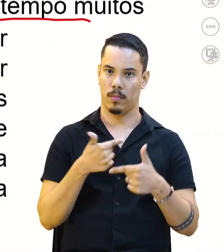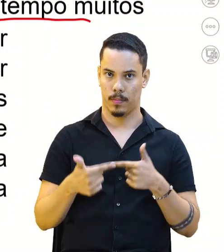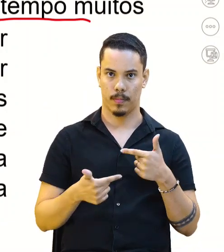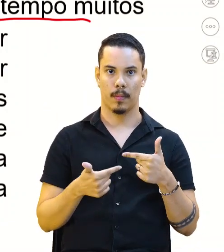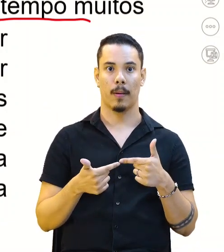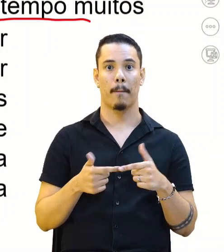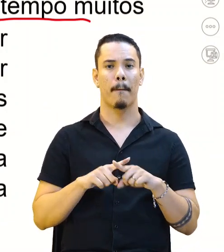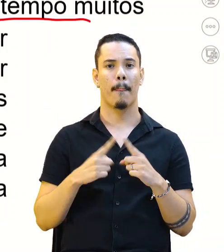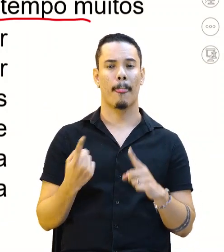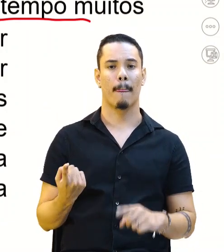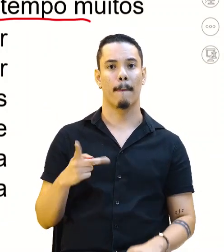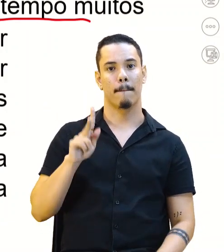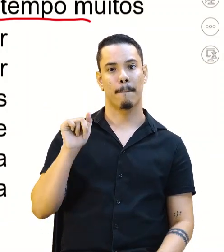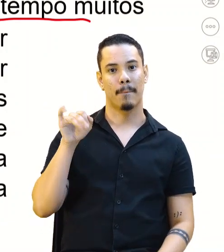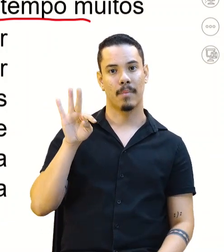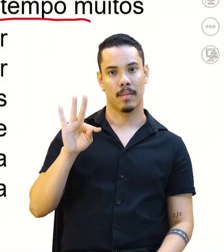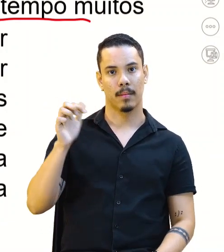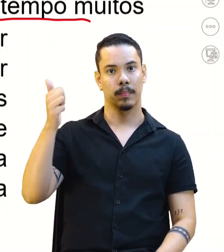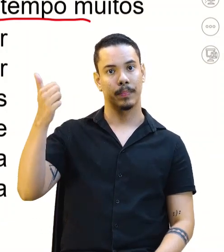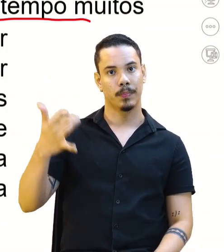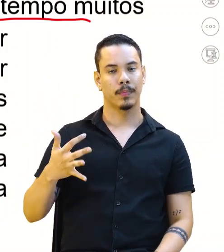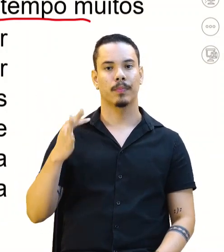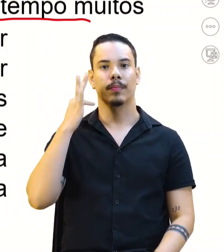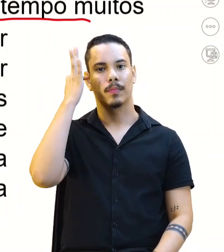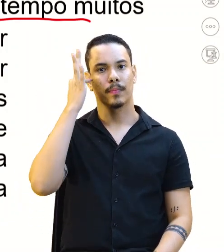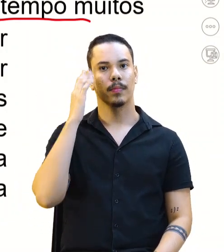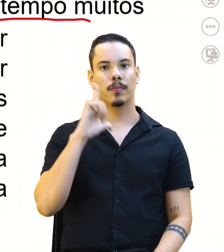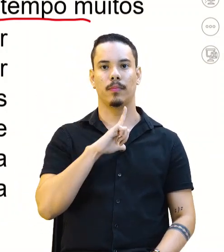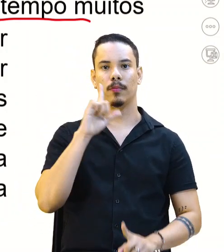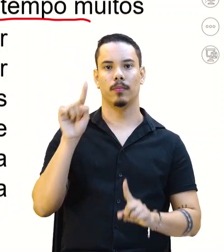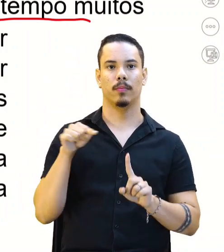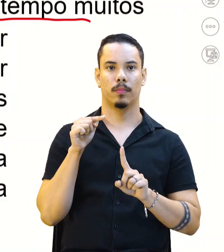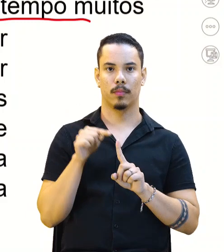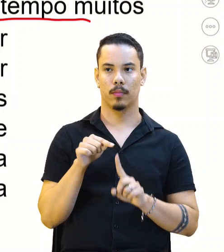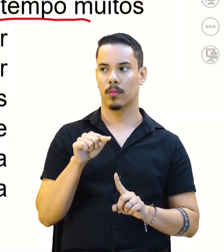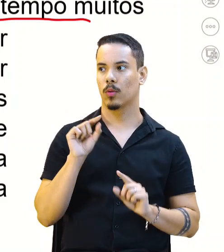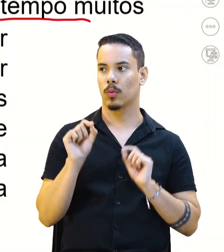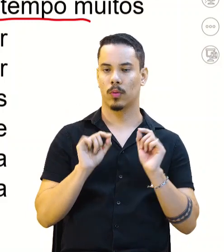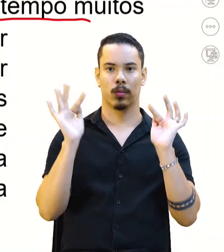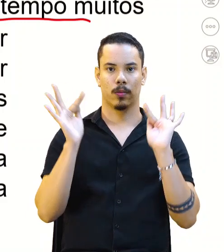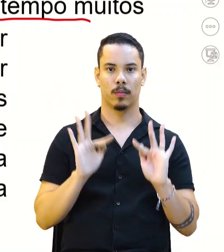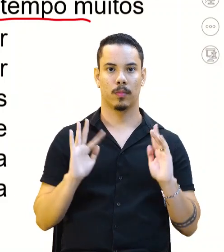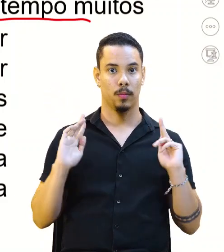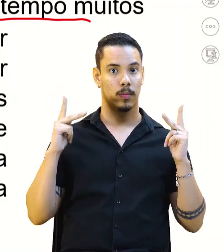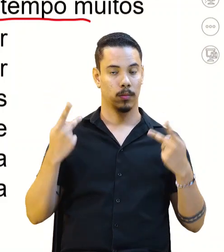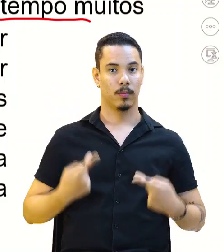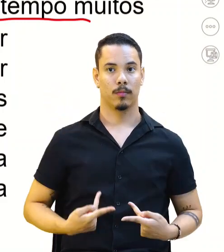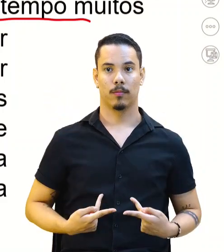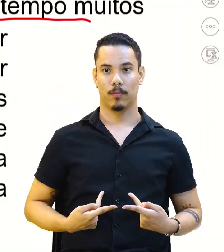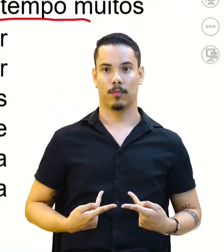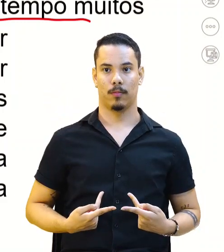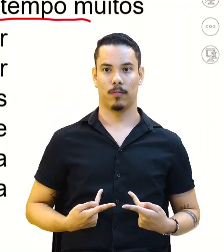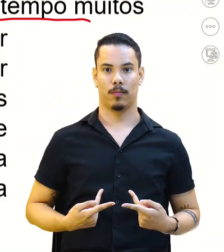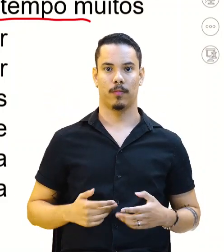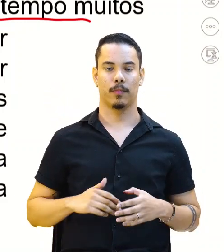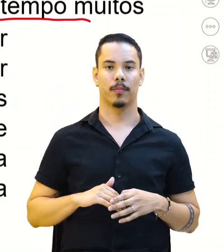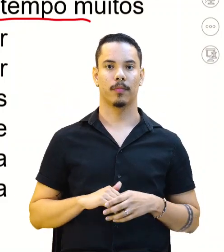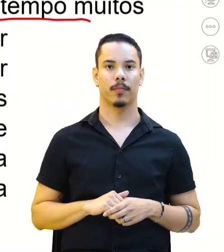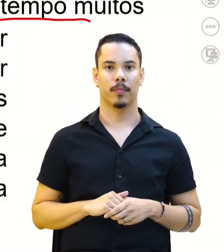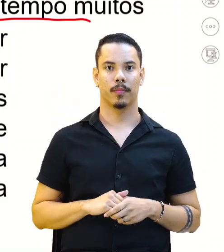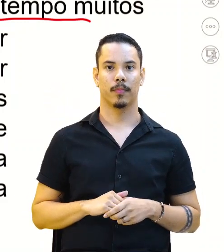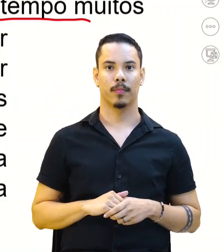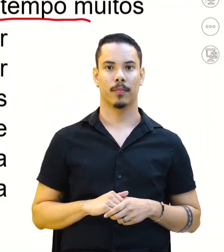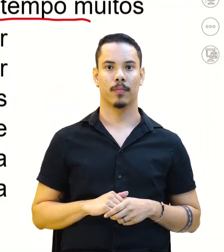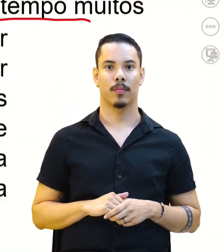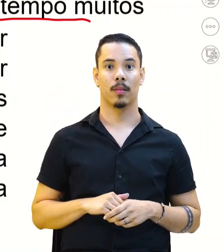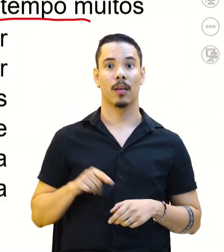para Kant, a filosofia tem como finalidade a felicidade humana. Veja que legal, né? Para